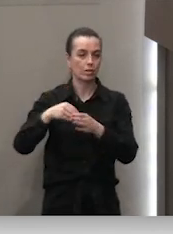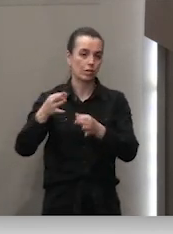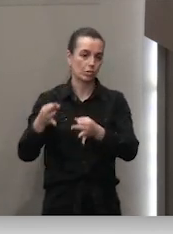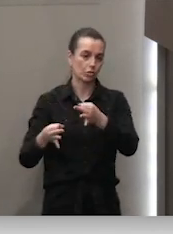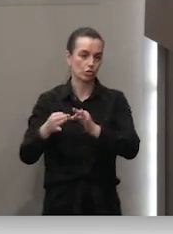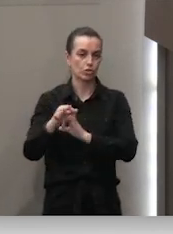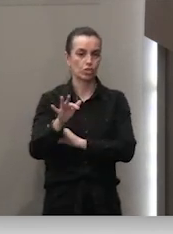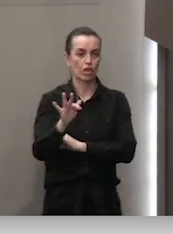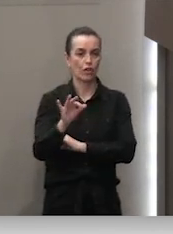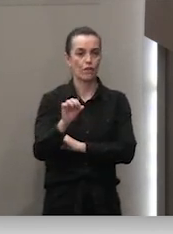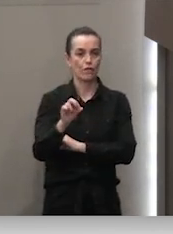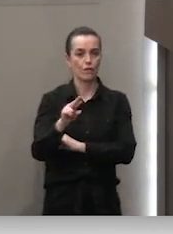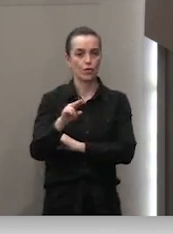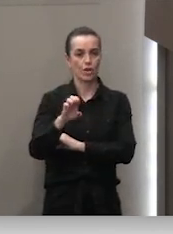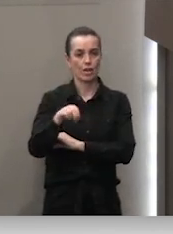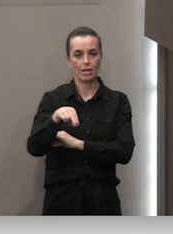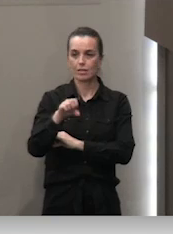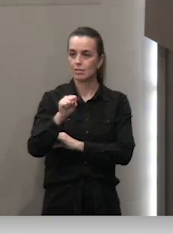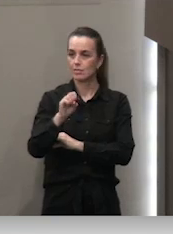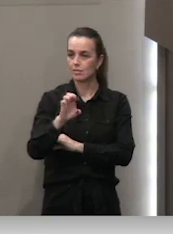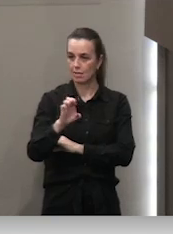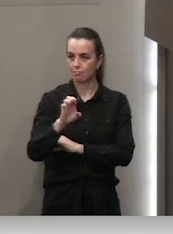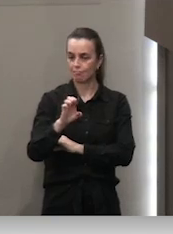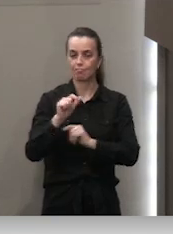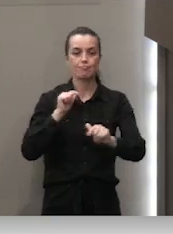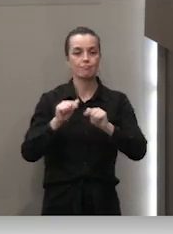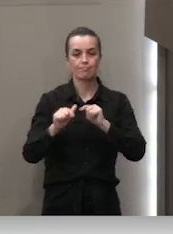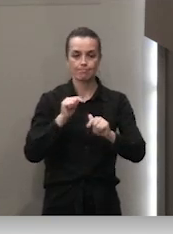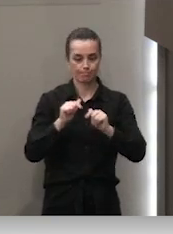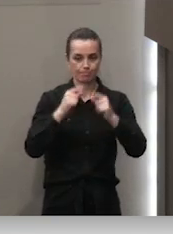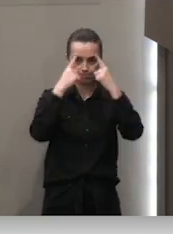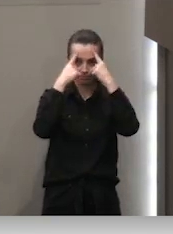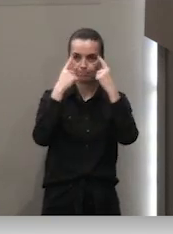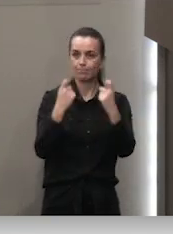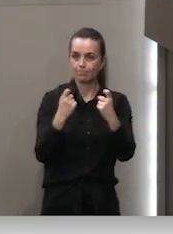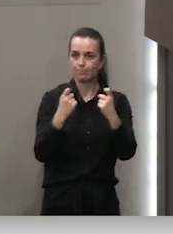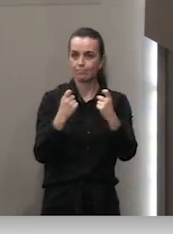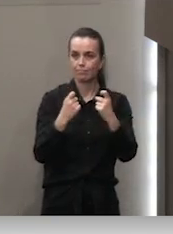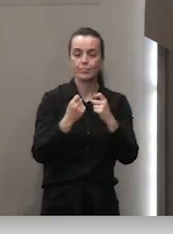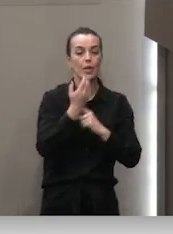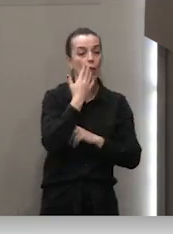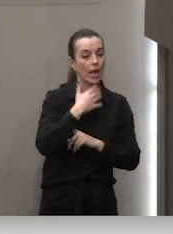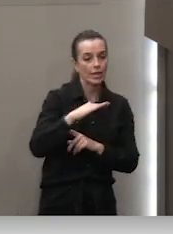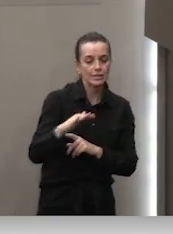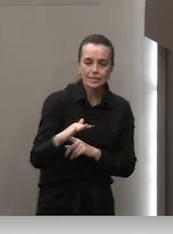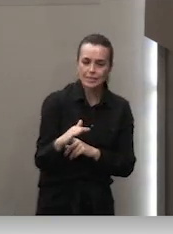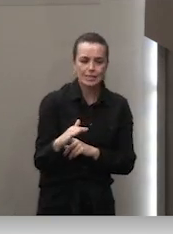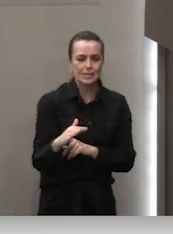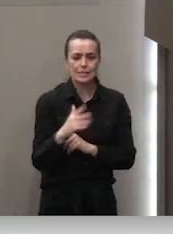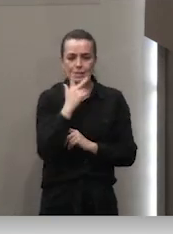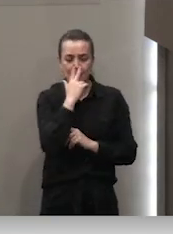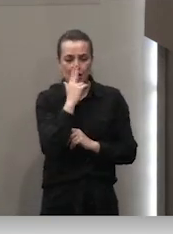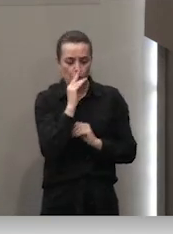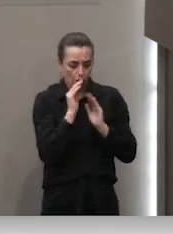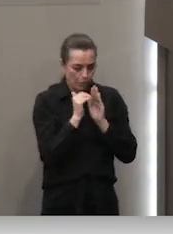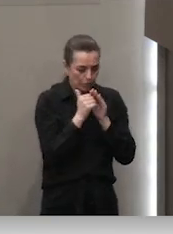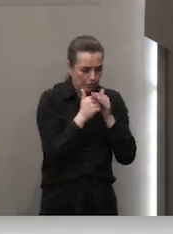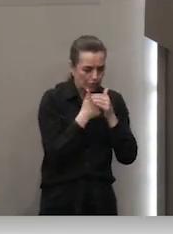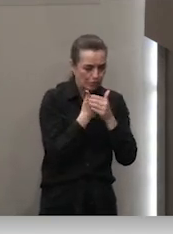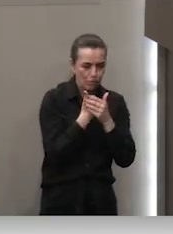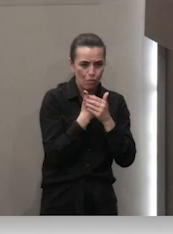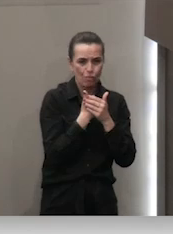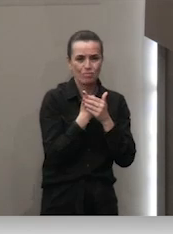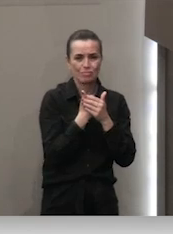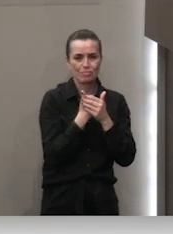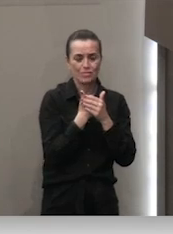trabalha a questão da violência. Então, as crianças, elas gritam em silêncio. Gritam em